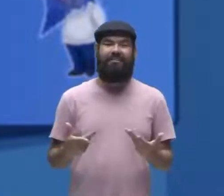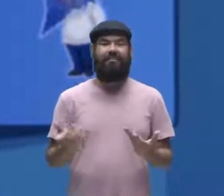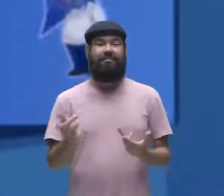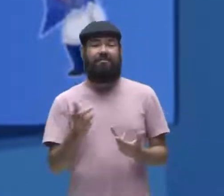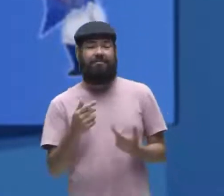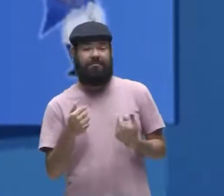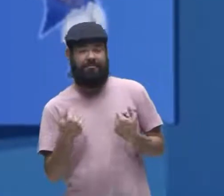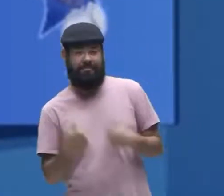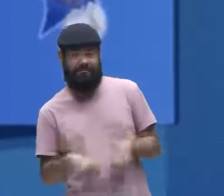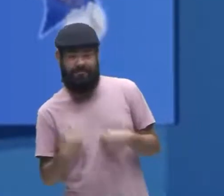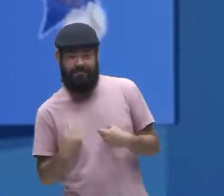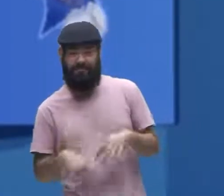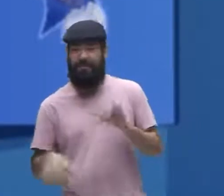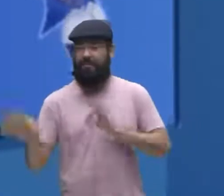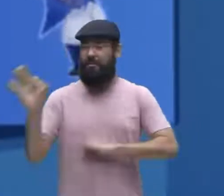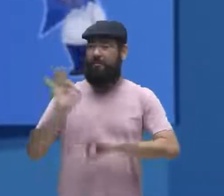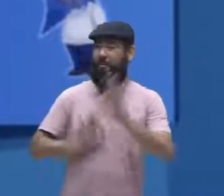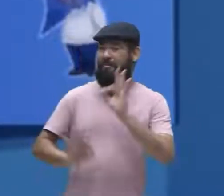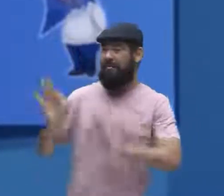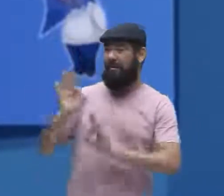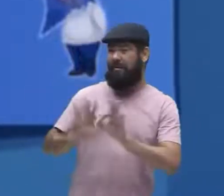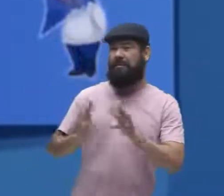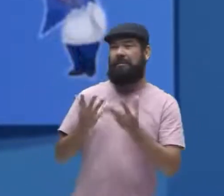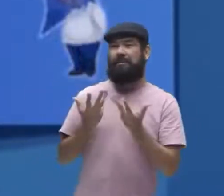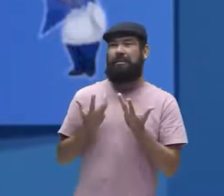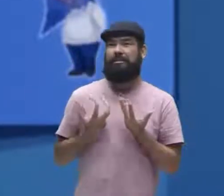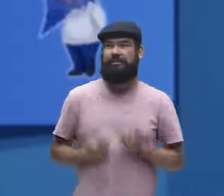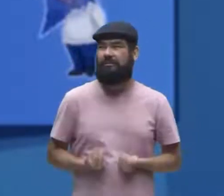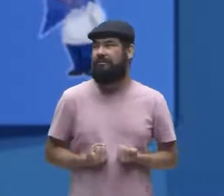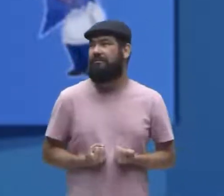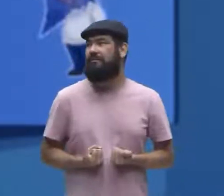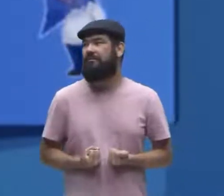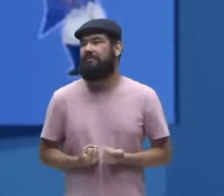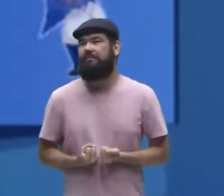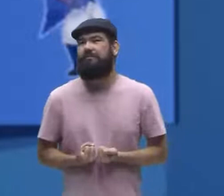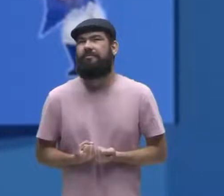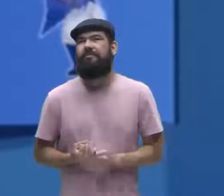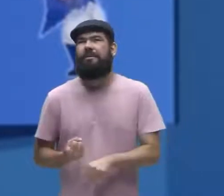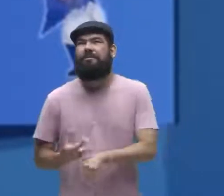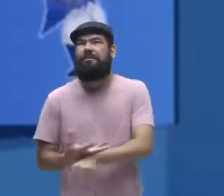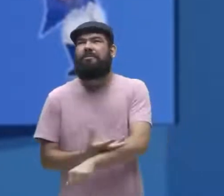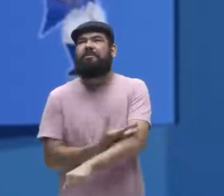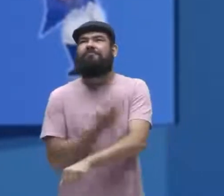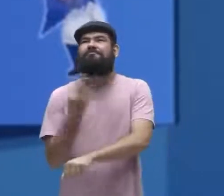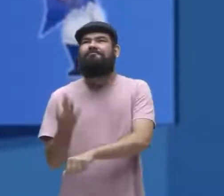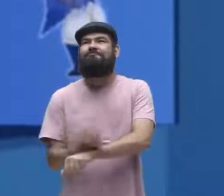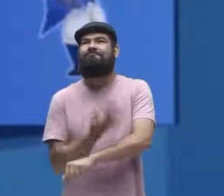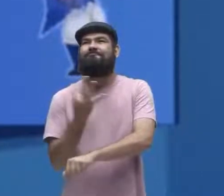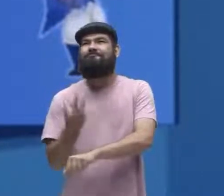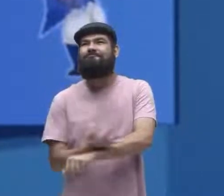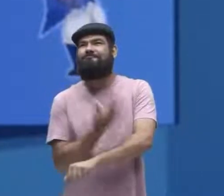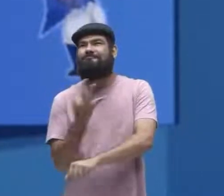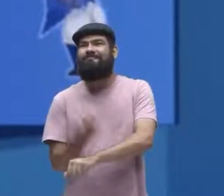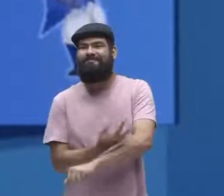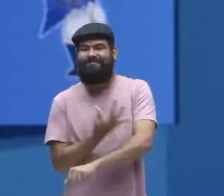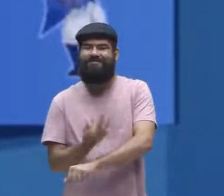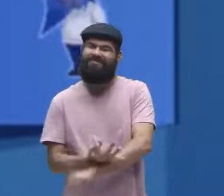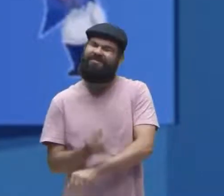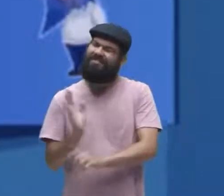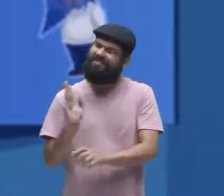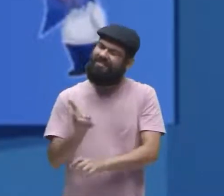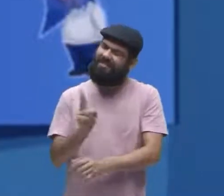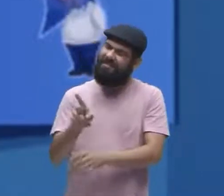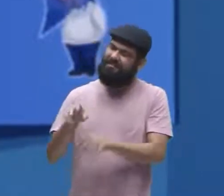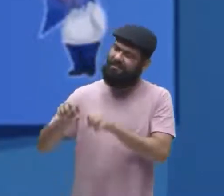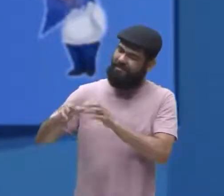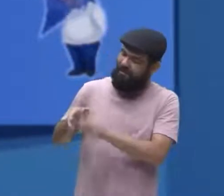se preparar para aceitar. Acolha a tua emoção. Eu sempre ensino para eles, Sabrina, que assim,